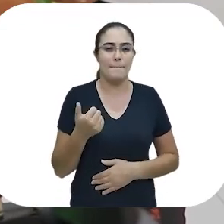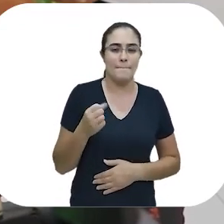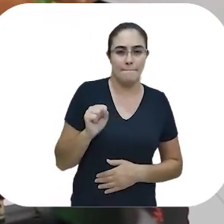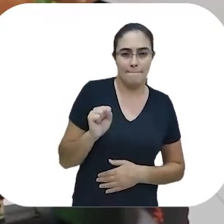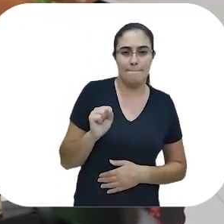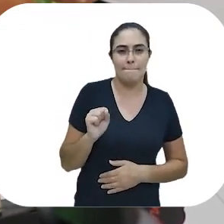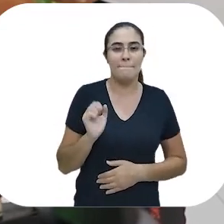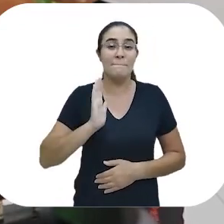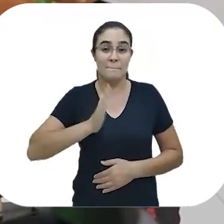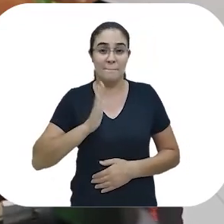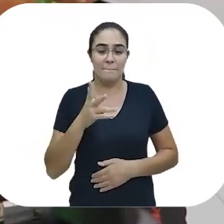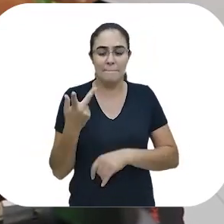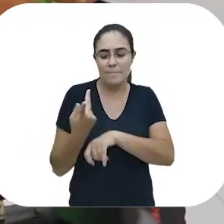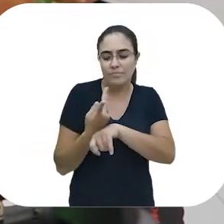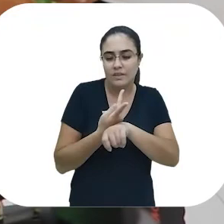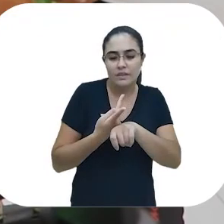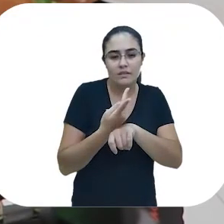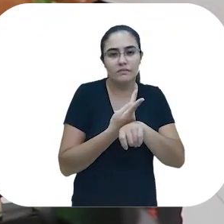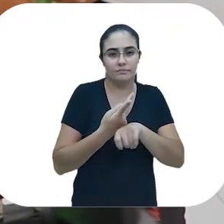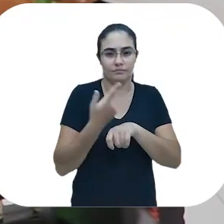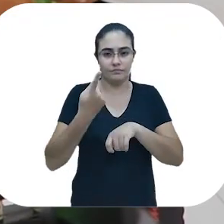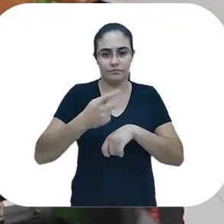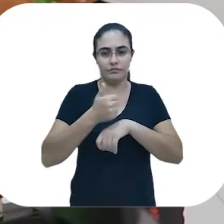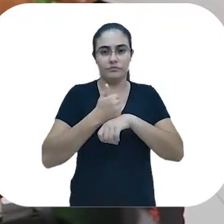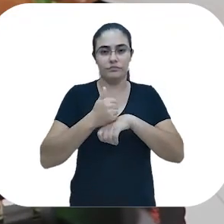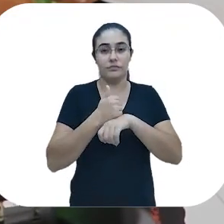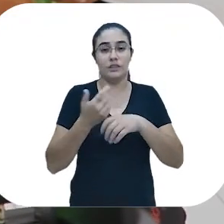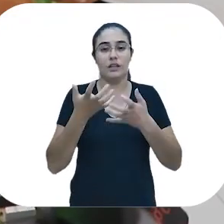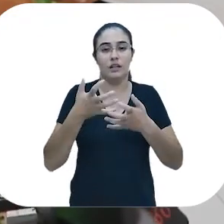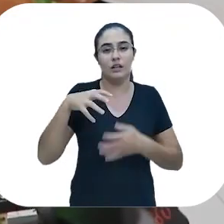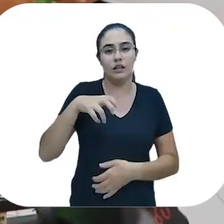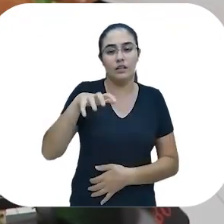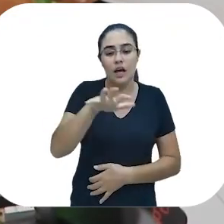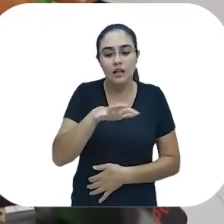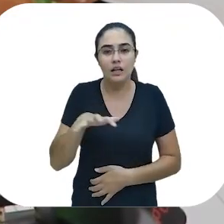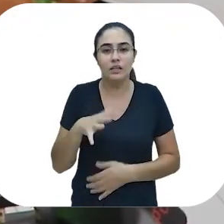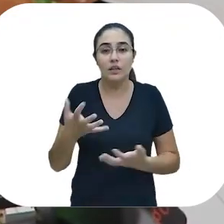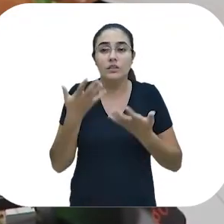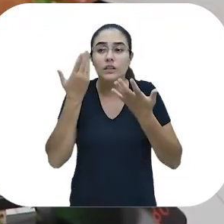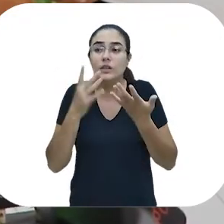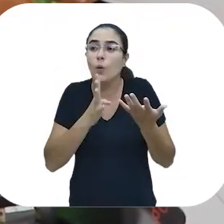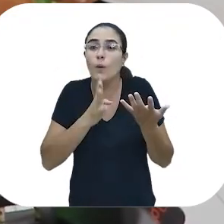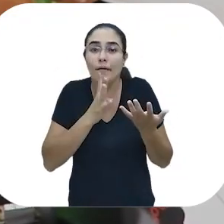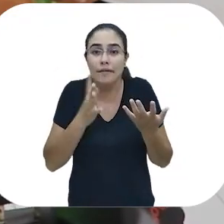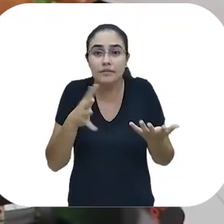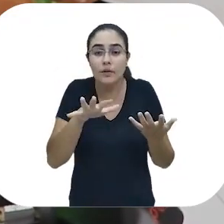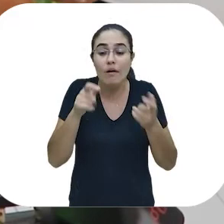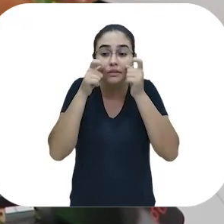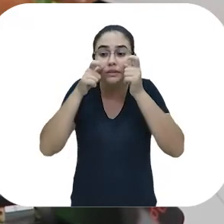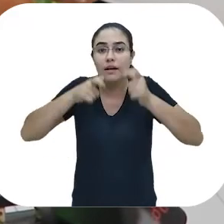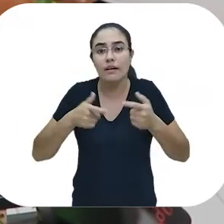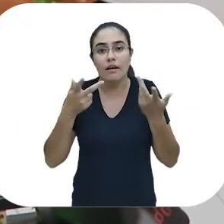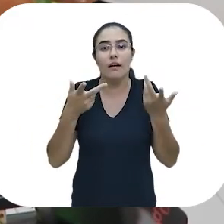18, eu já procurava essa produção regional, queria saber o que se fazia aqui, né? Tinha interesse em